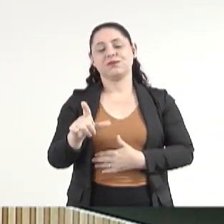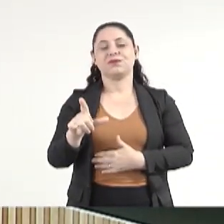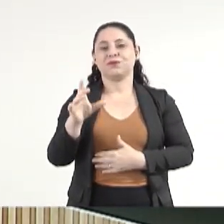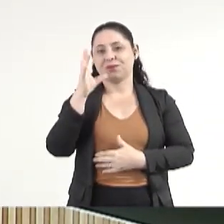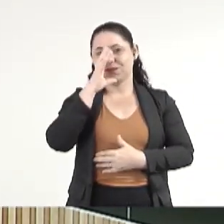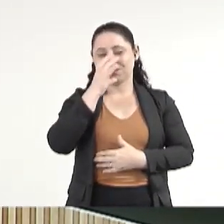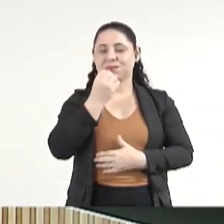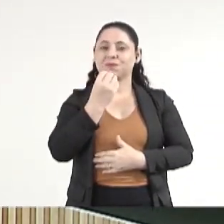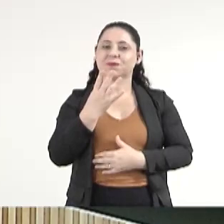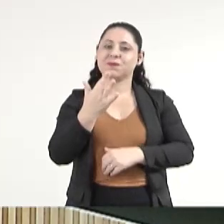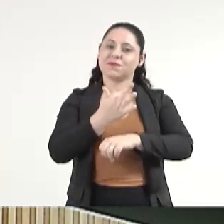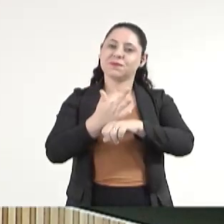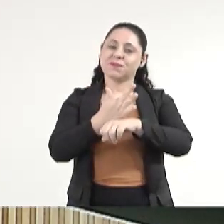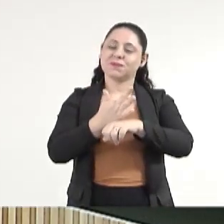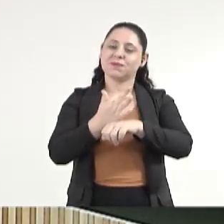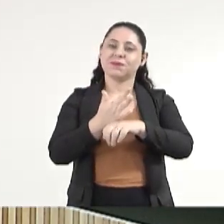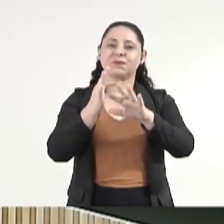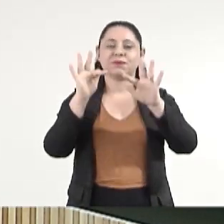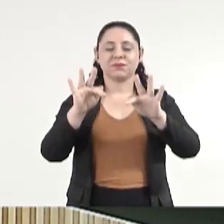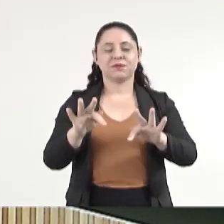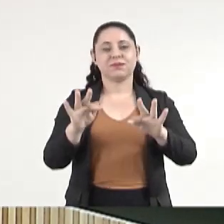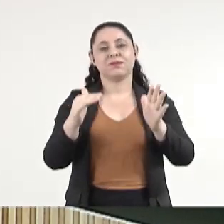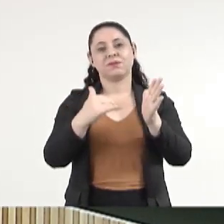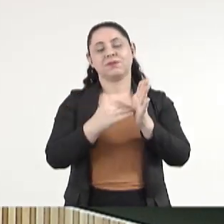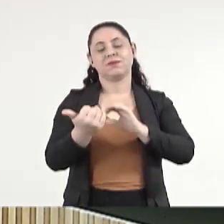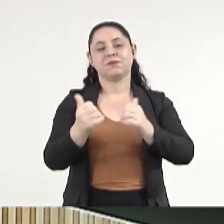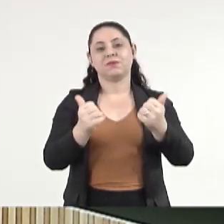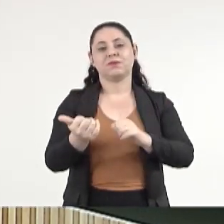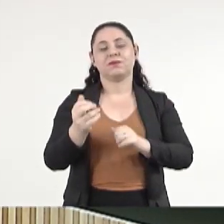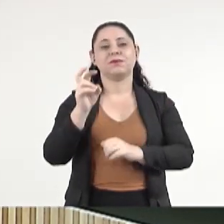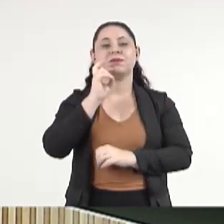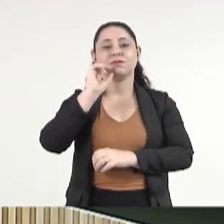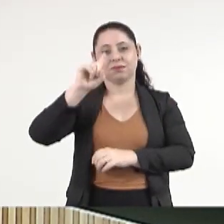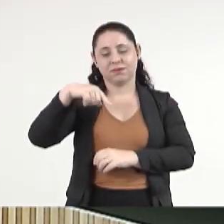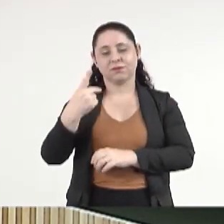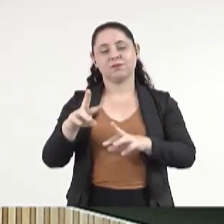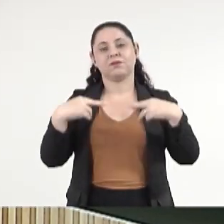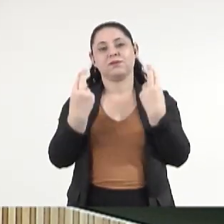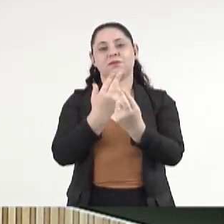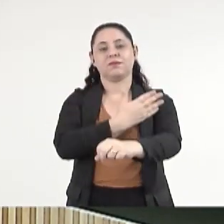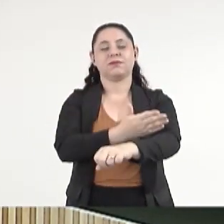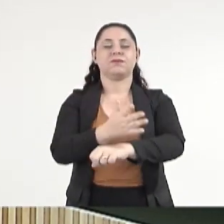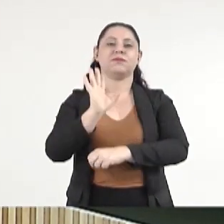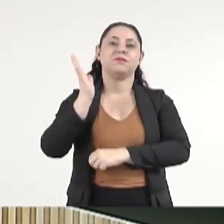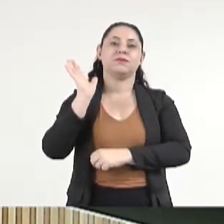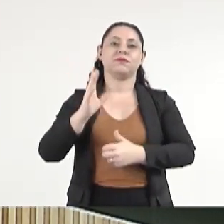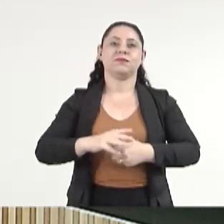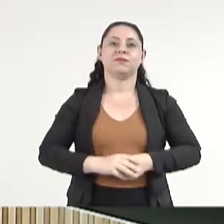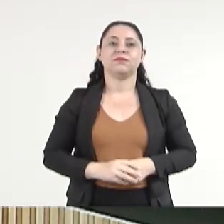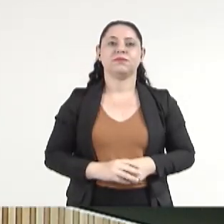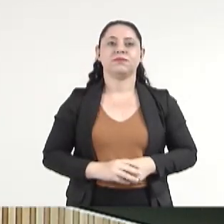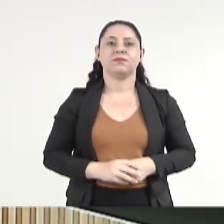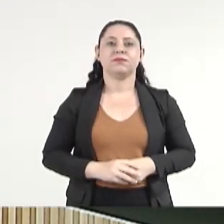sua companhia, um excelente feriado. Redação Final volta na próxima quinta-feira, logo após a sessão plenária. Tchau!